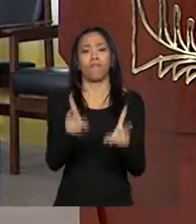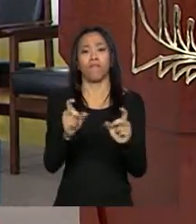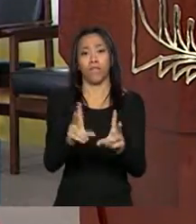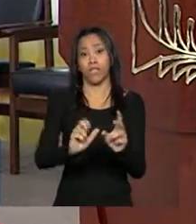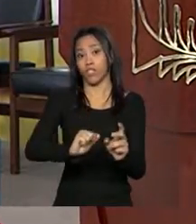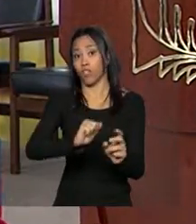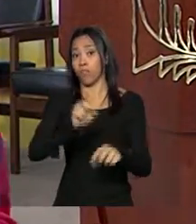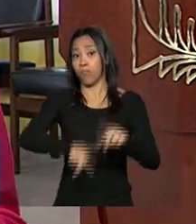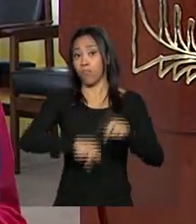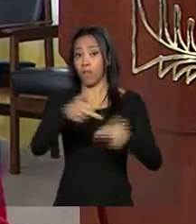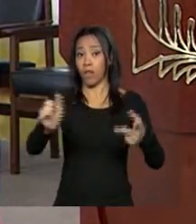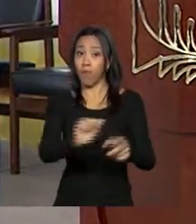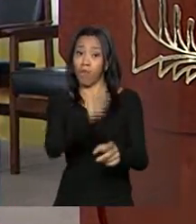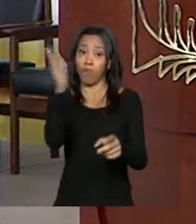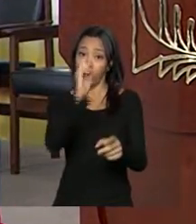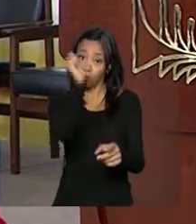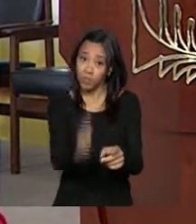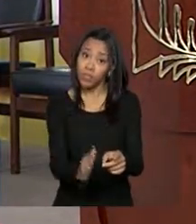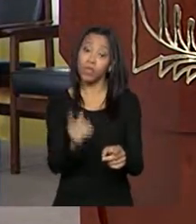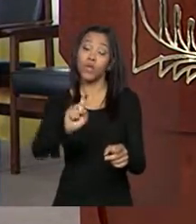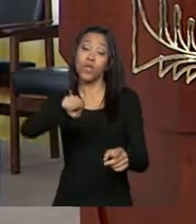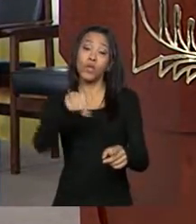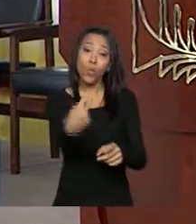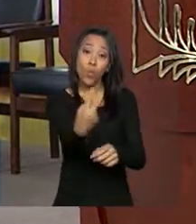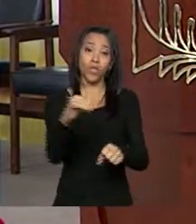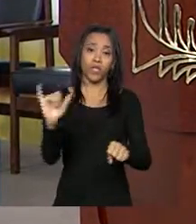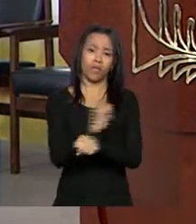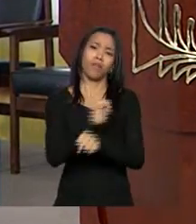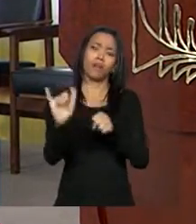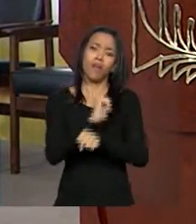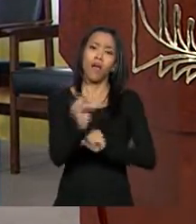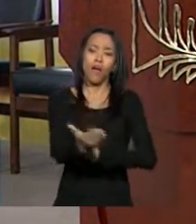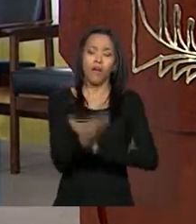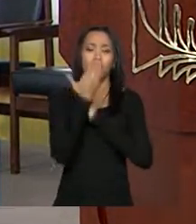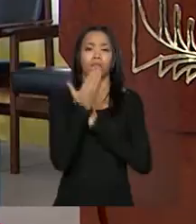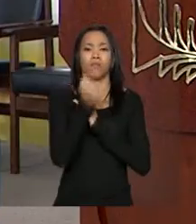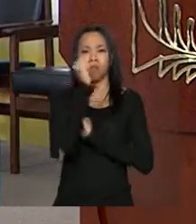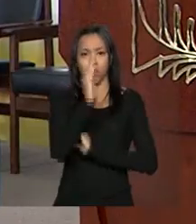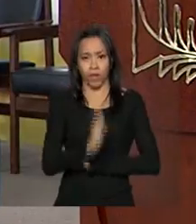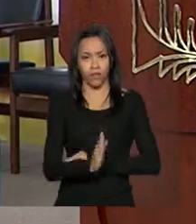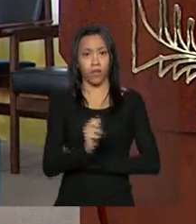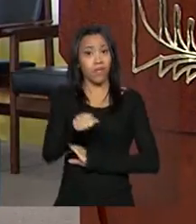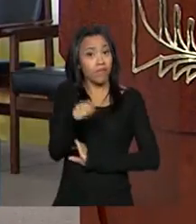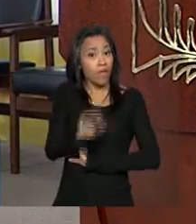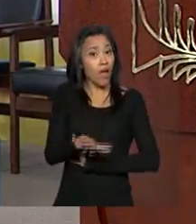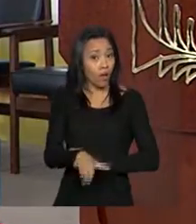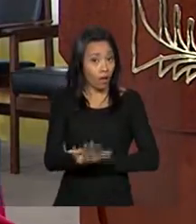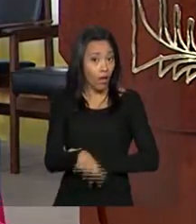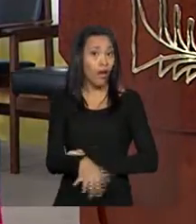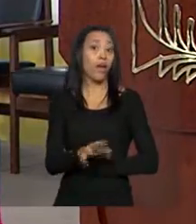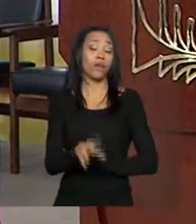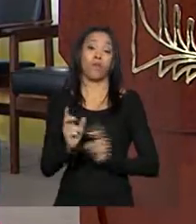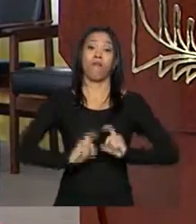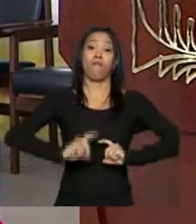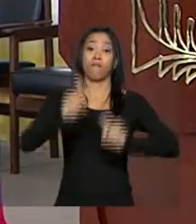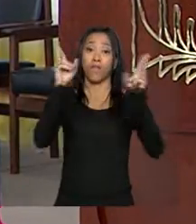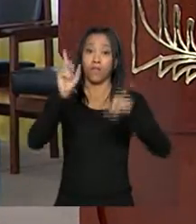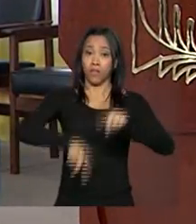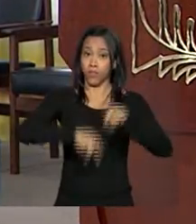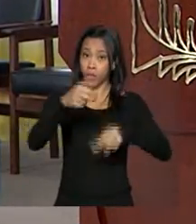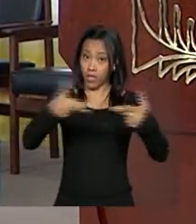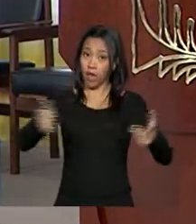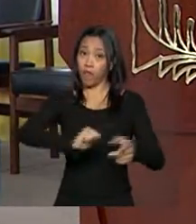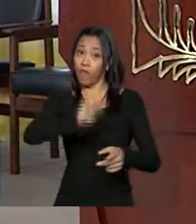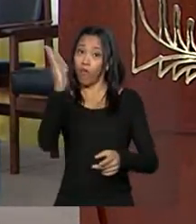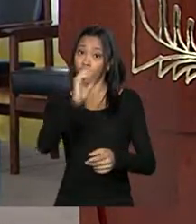E, Daniele, uma das ferramentas que tem ajudado a tornar mais ágil, eficiente e baratos os custos de importação e exportação